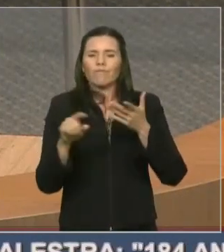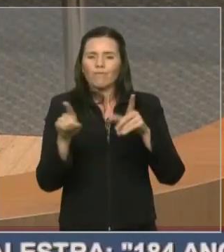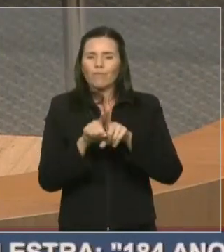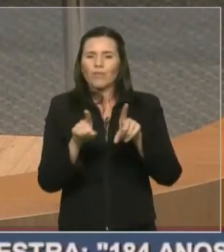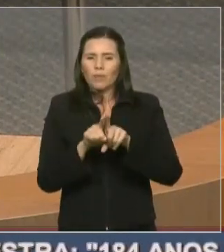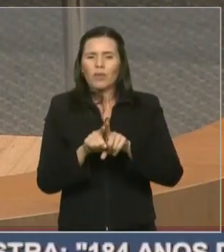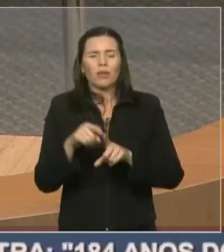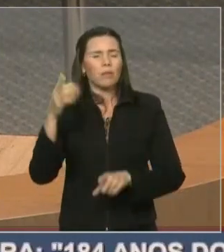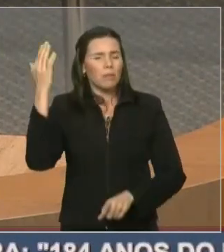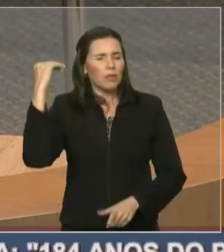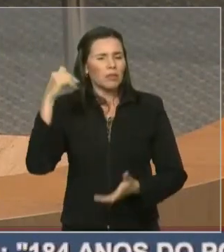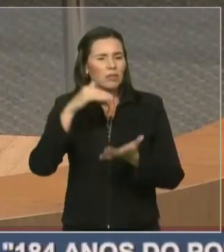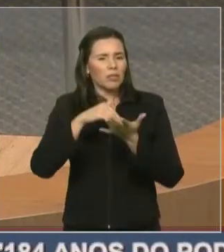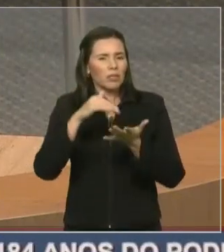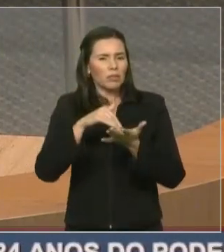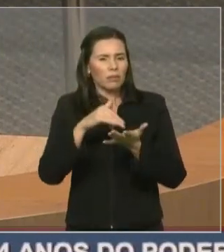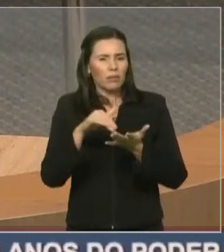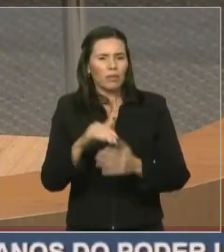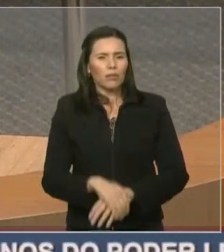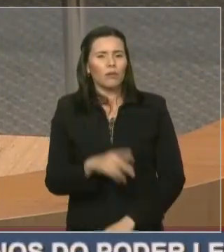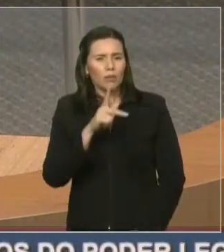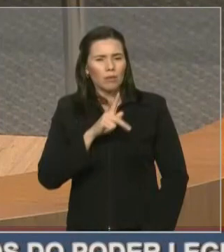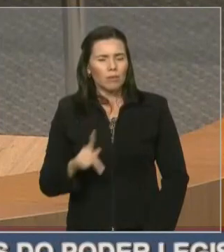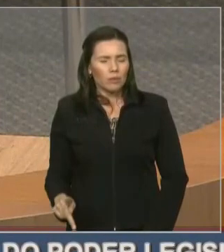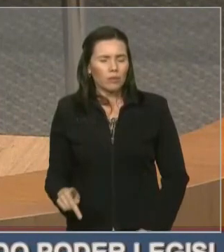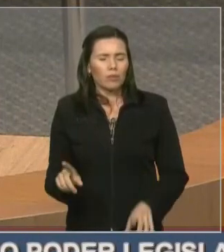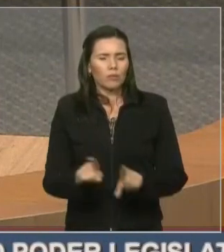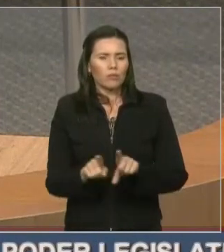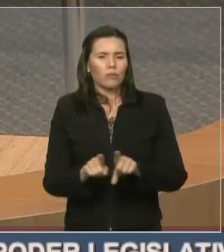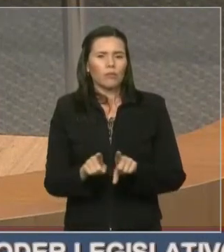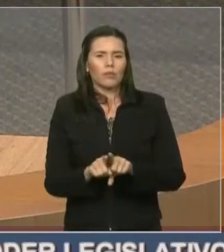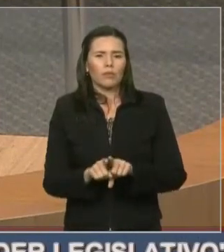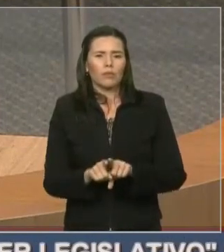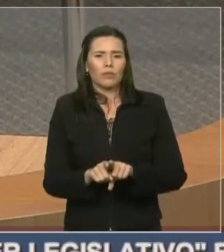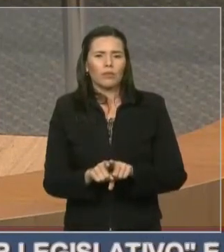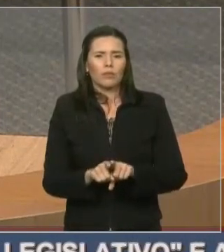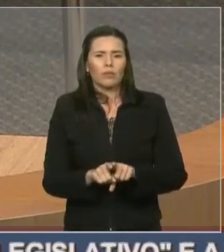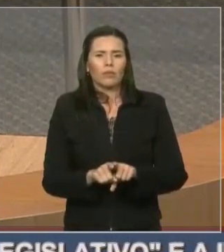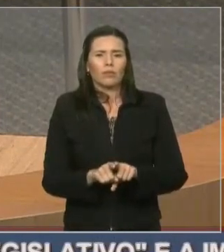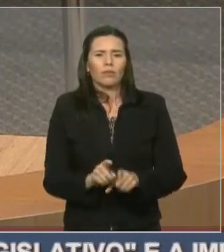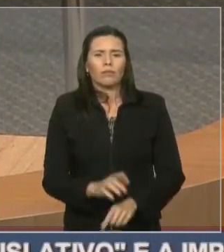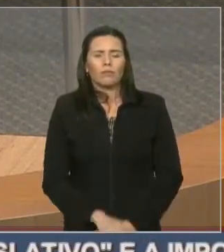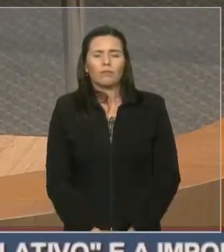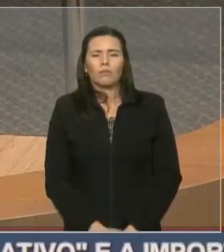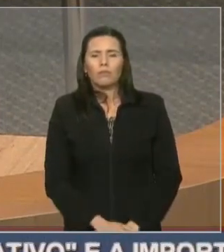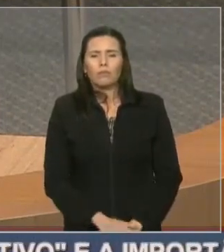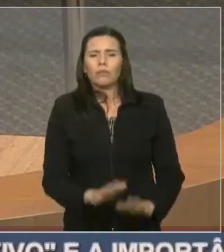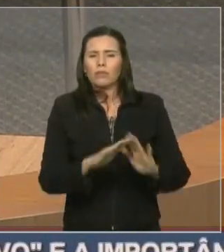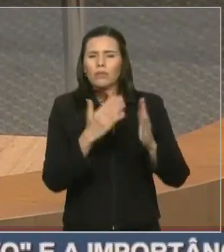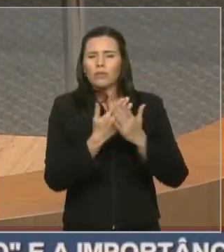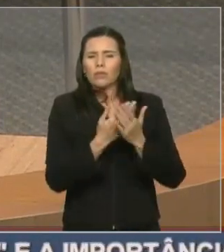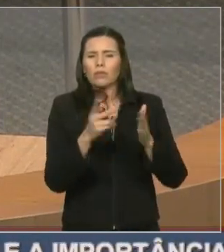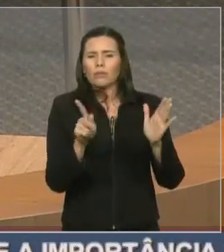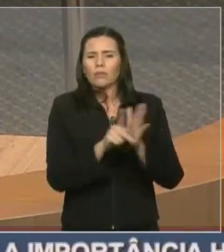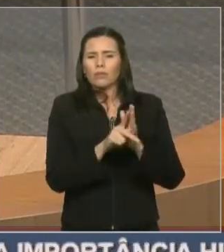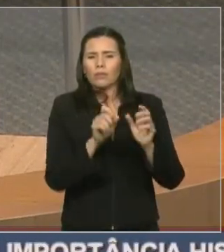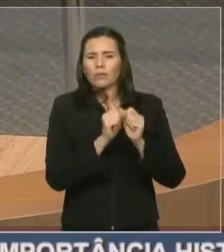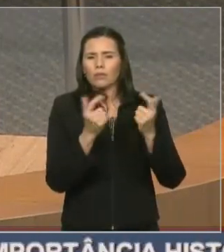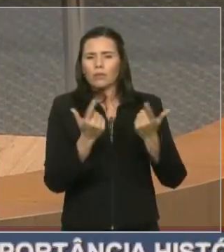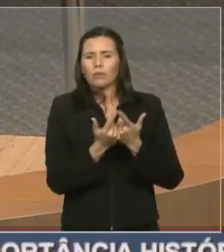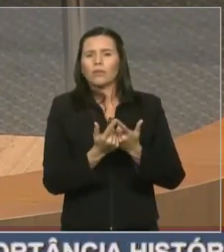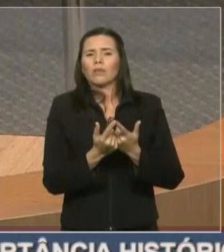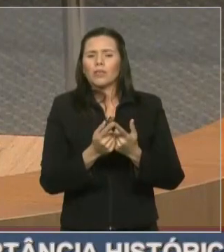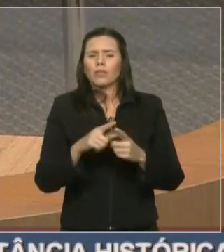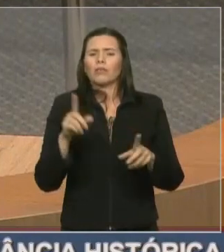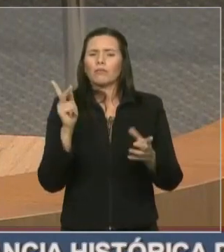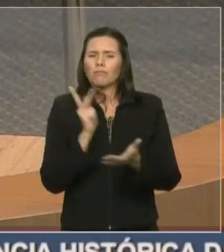era secretário, era presidente do Colégio Legislativo e também exerceu grande influência desse trabalho